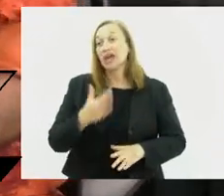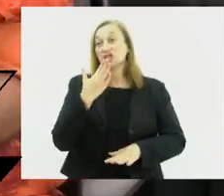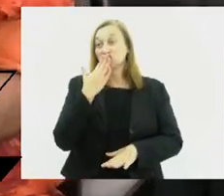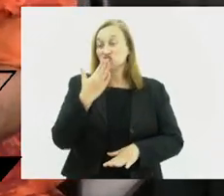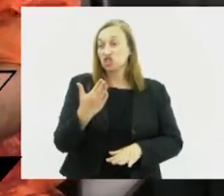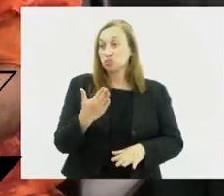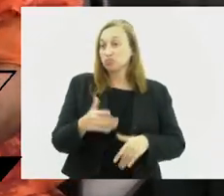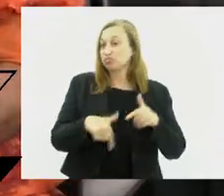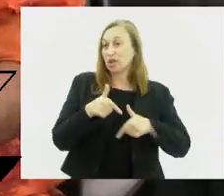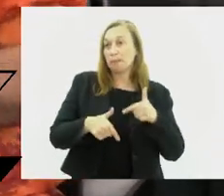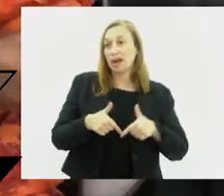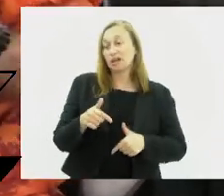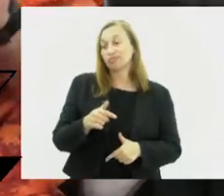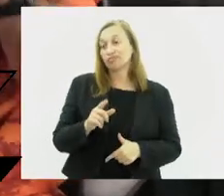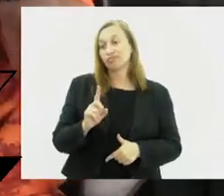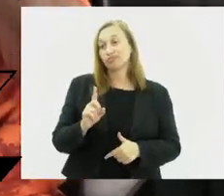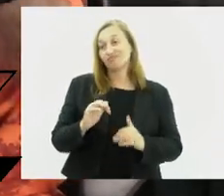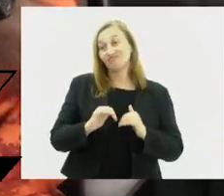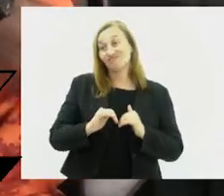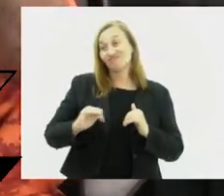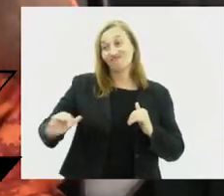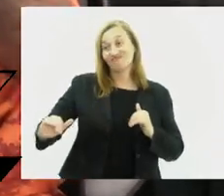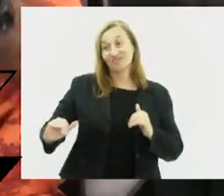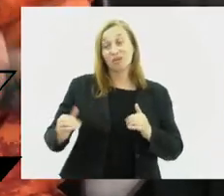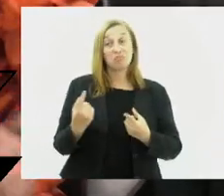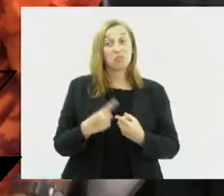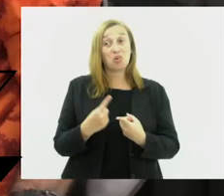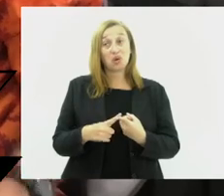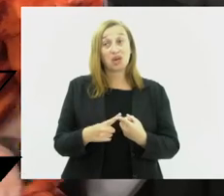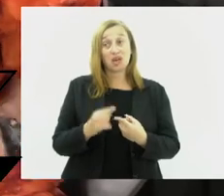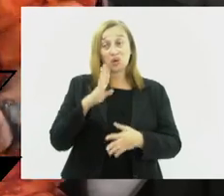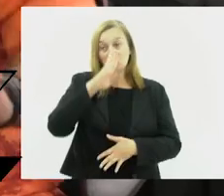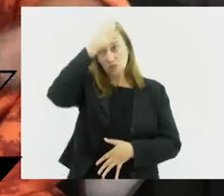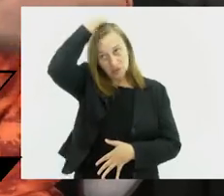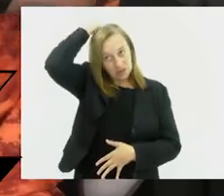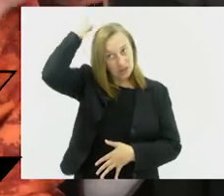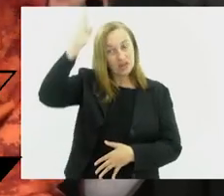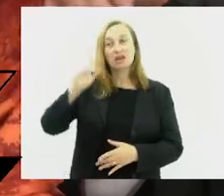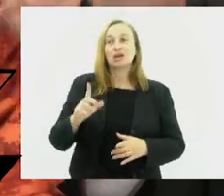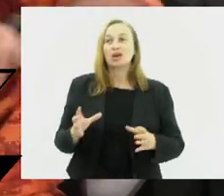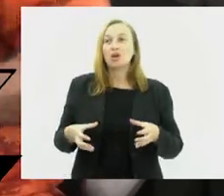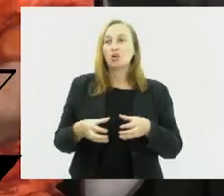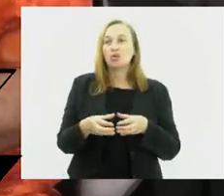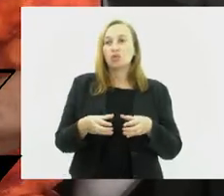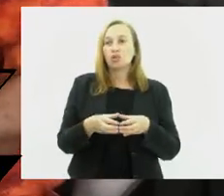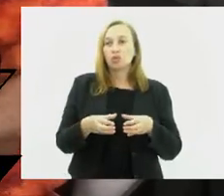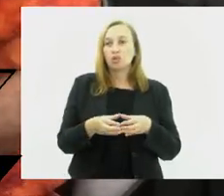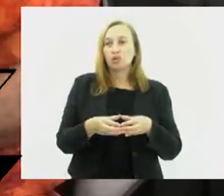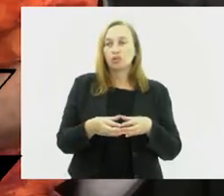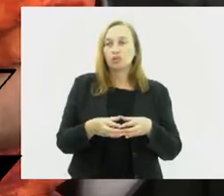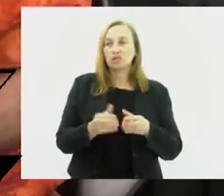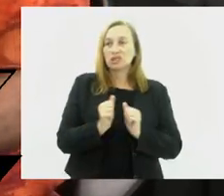de atuação, nós ficamos um pouquinho de mãos atadas, porque o bombeiro é uma tropa aquartelada, né? Uma tropa que sai em